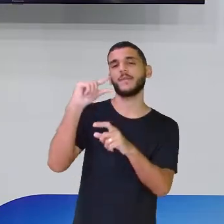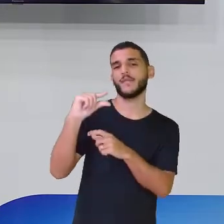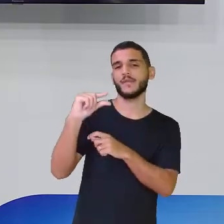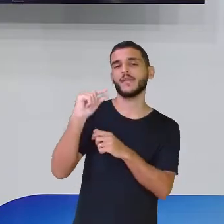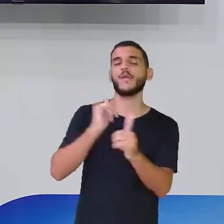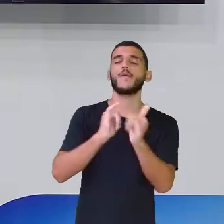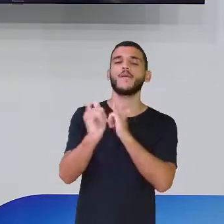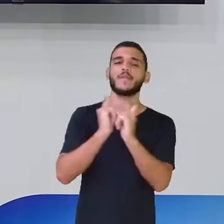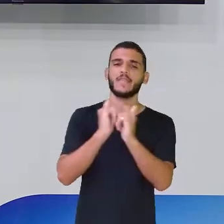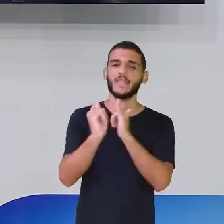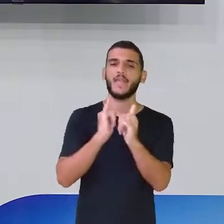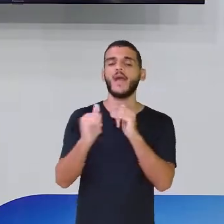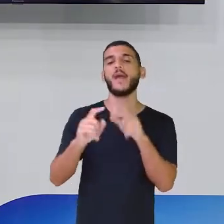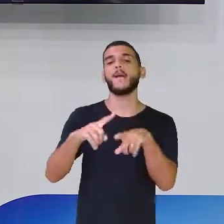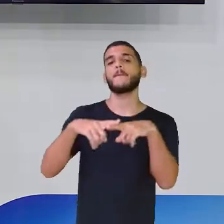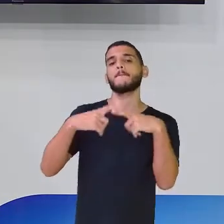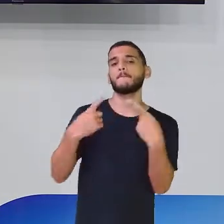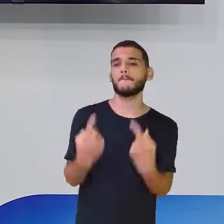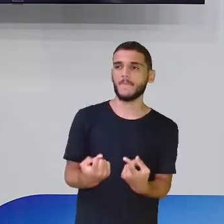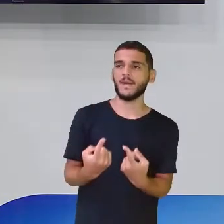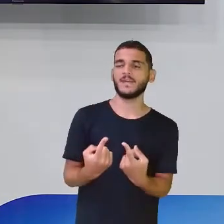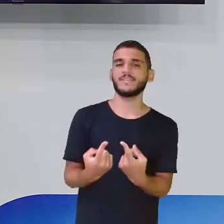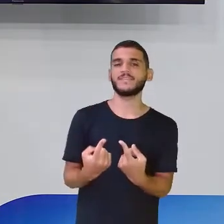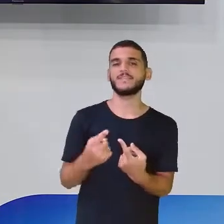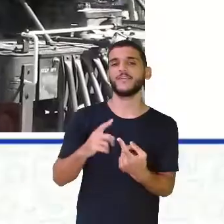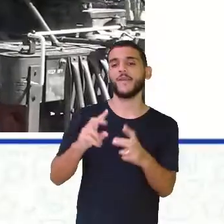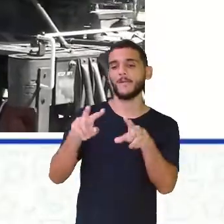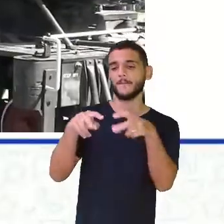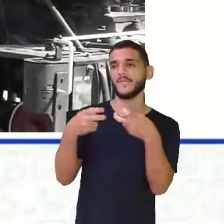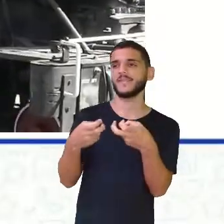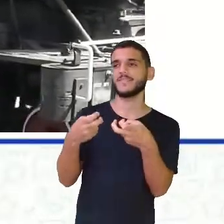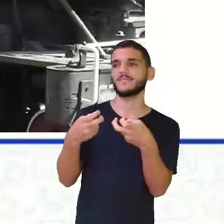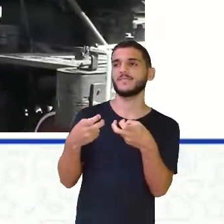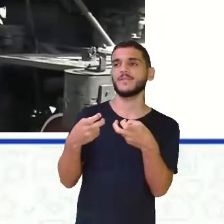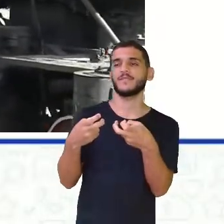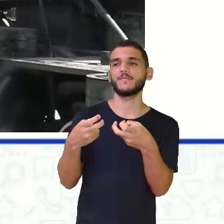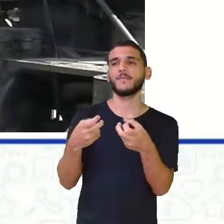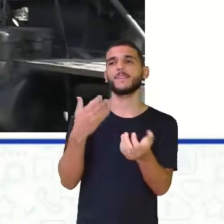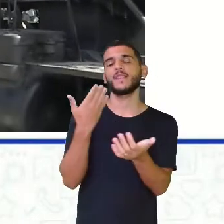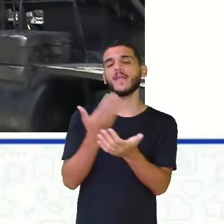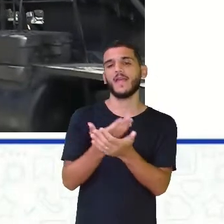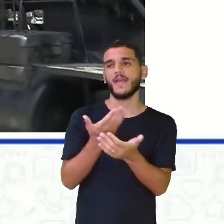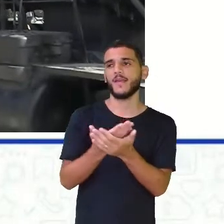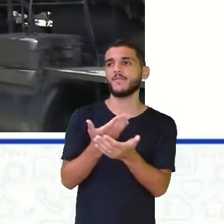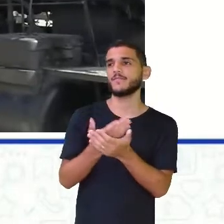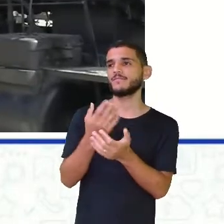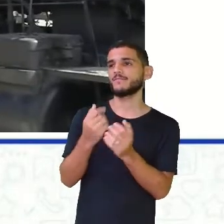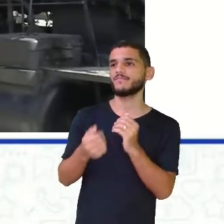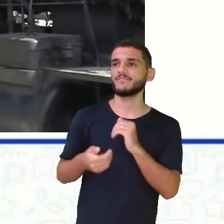jeito. Mas a gente vai vendo. Essa aula... Olha aí.